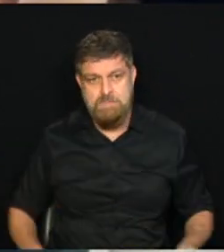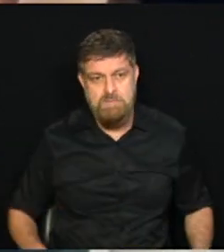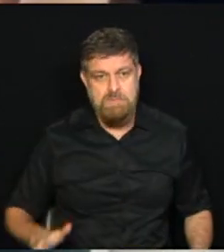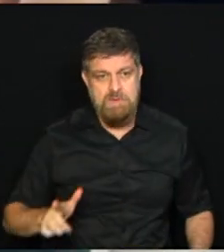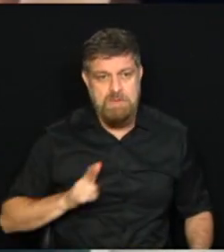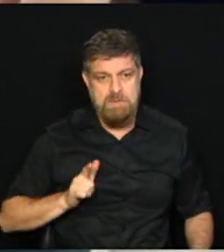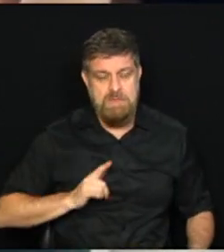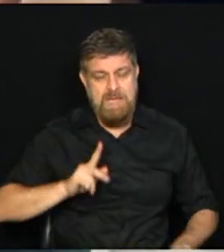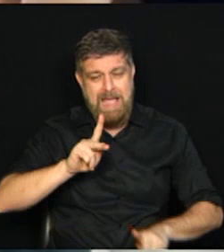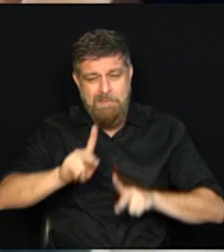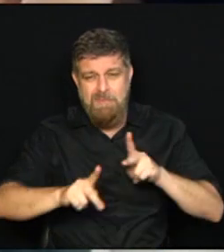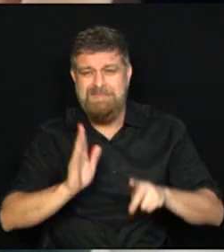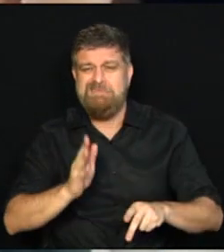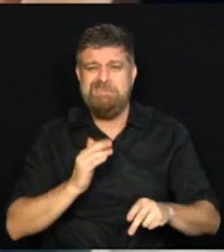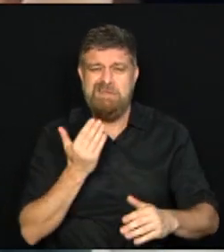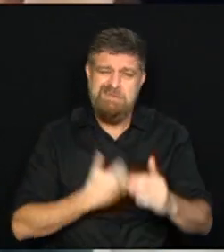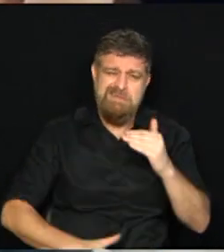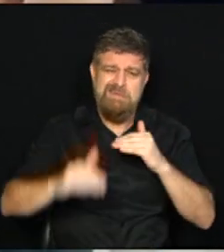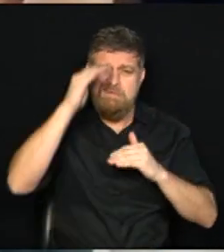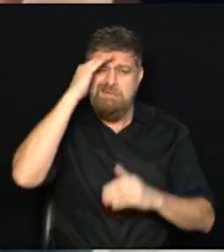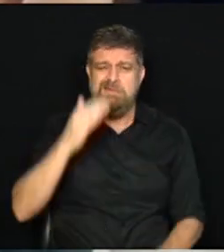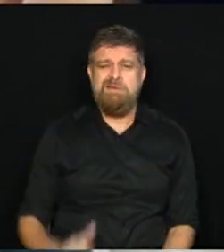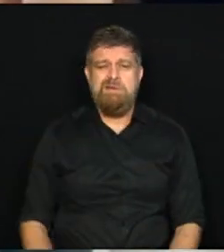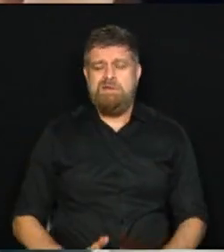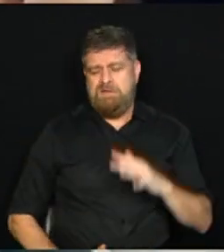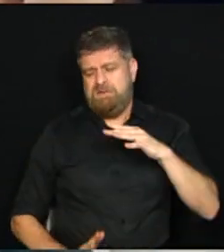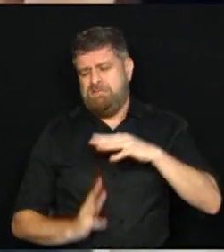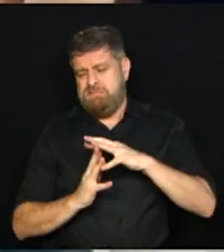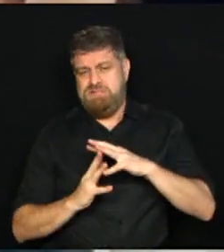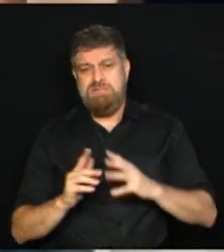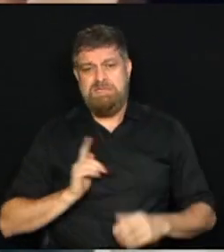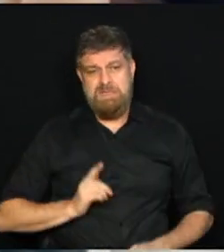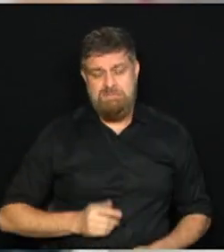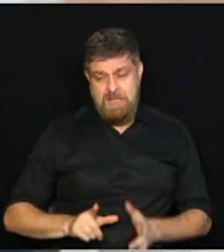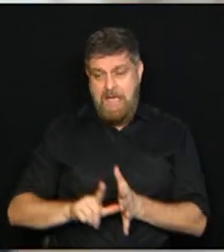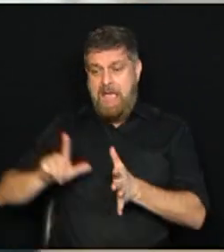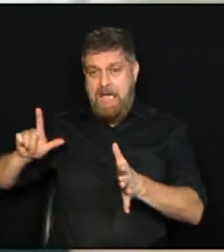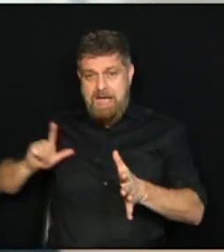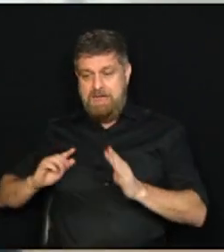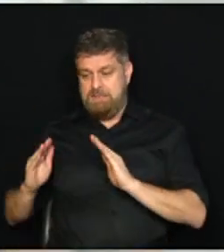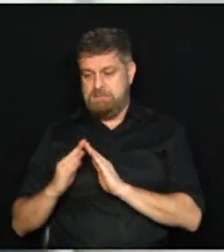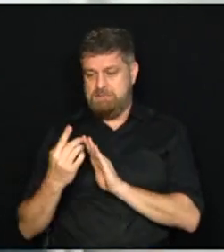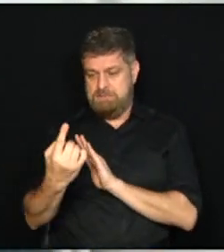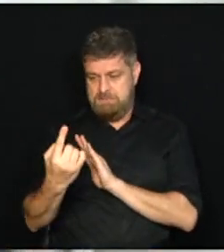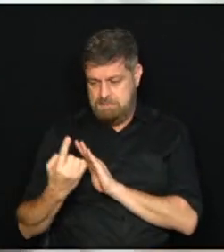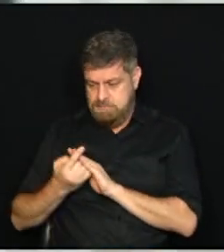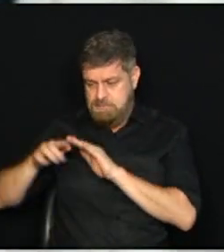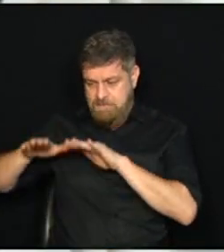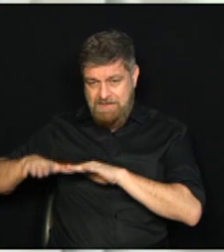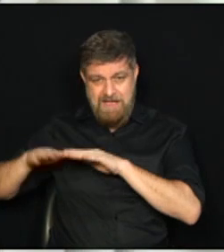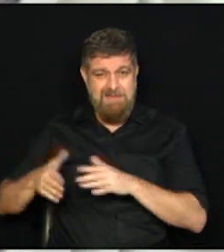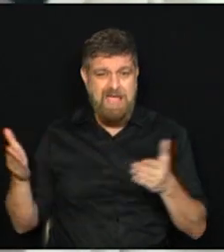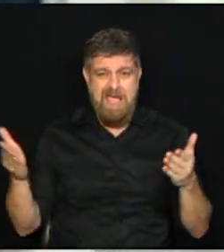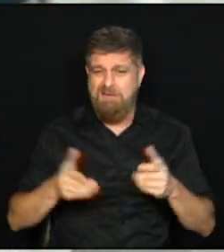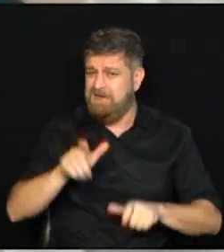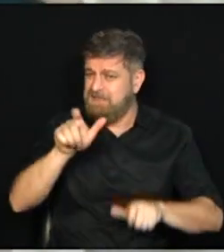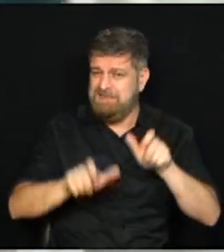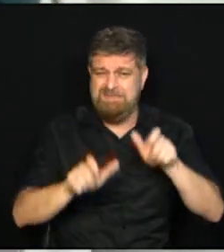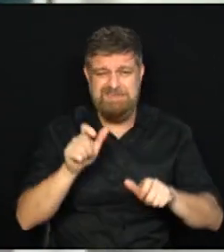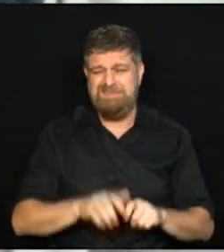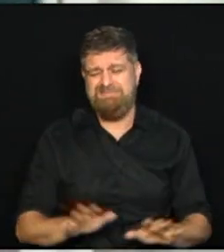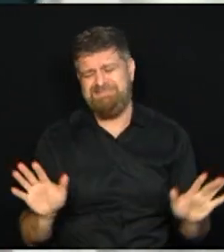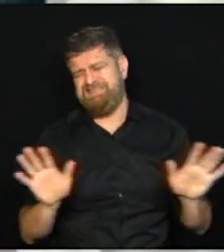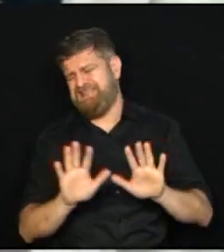da população. Nós já tivemos muito mais sucesso em isolamento de contactantes. Hoje as pessoas